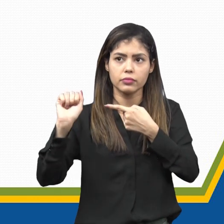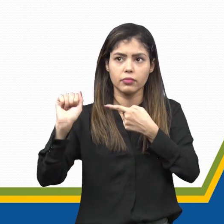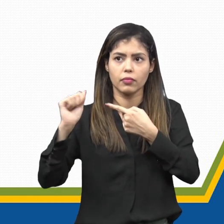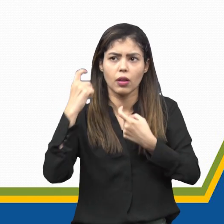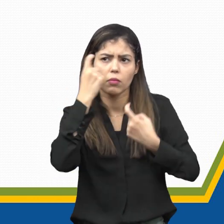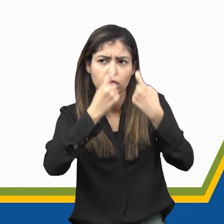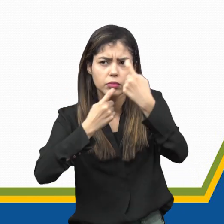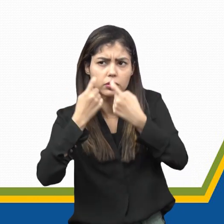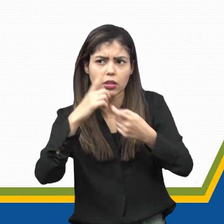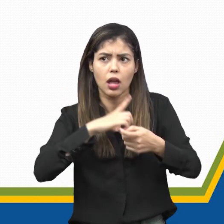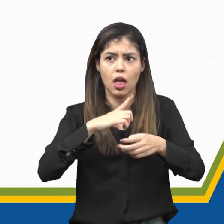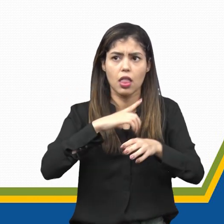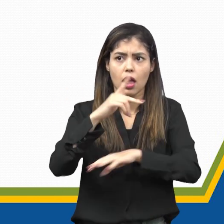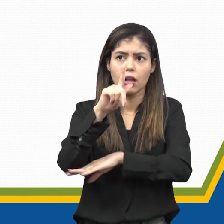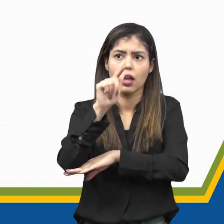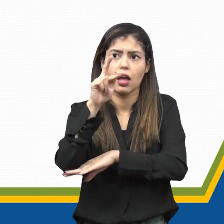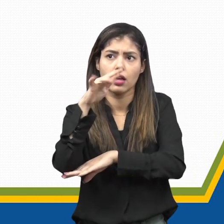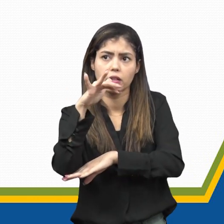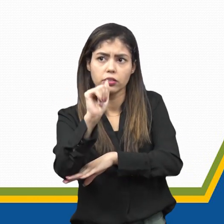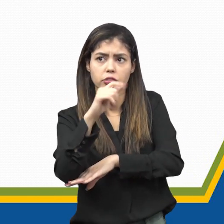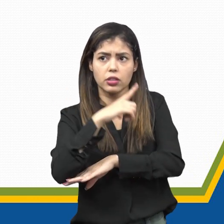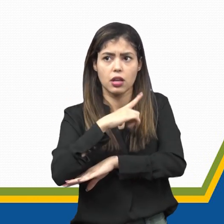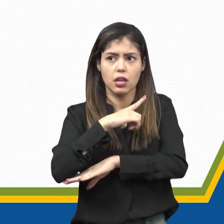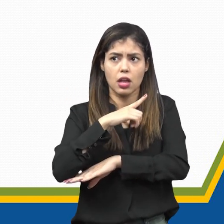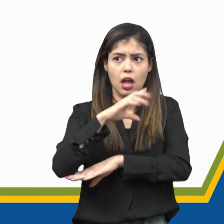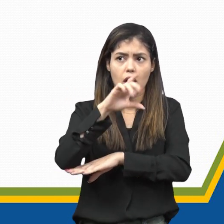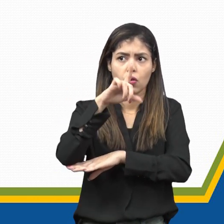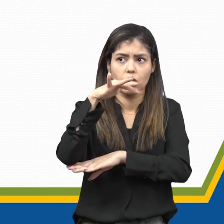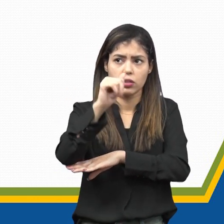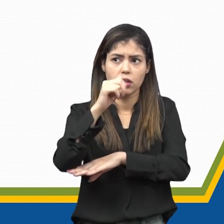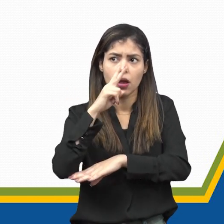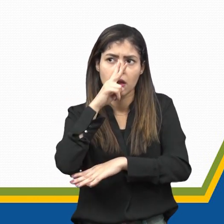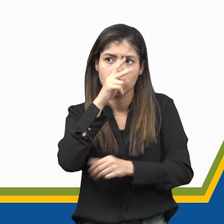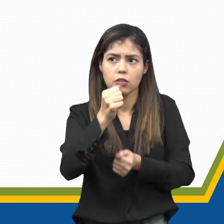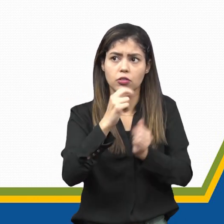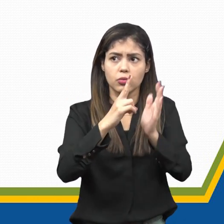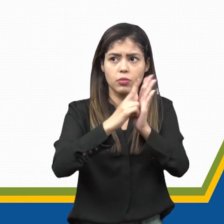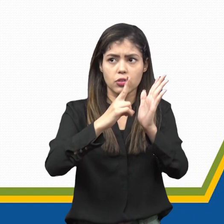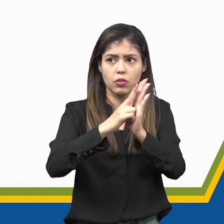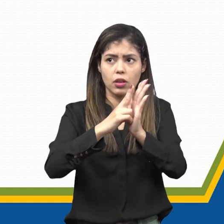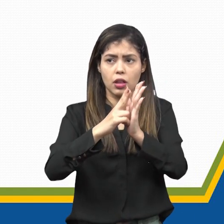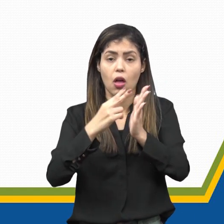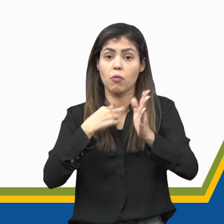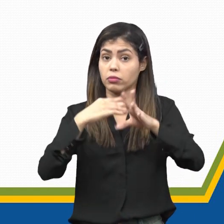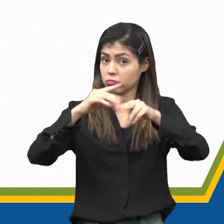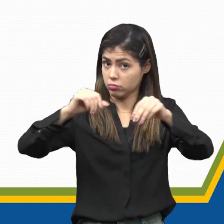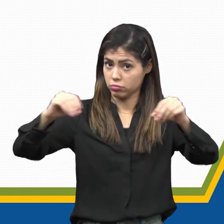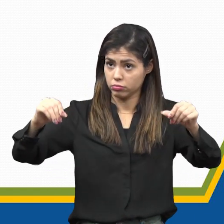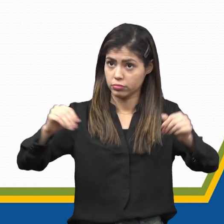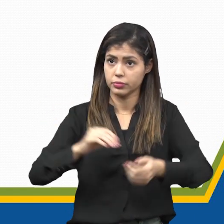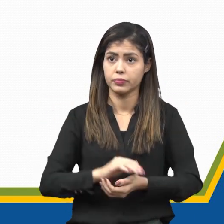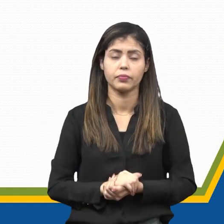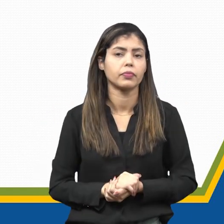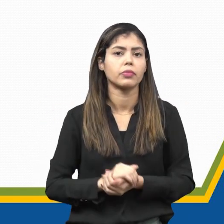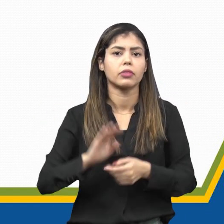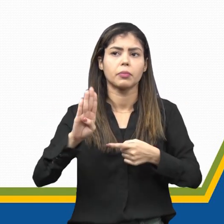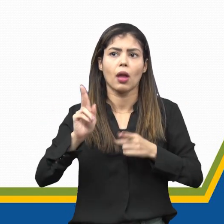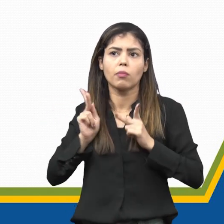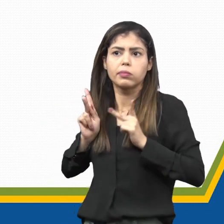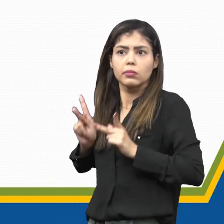em garantir a integridade do colonizador diante das resistências dos índios à ocupação da terra,